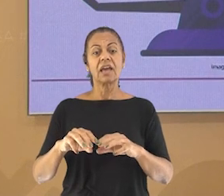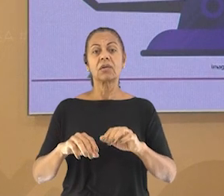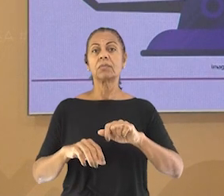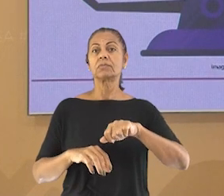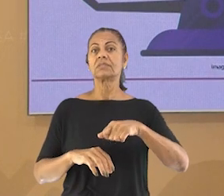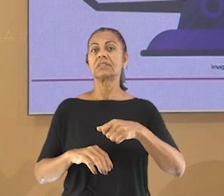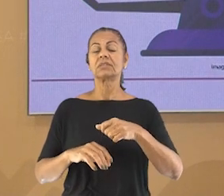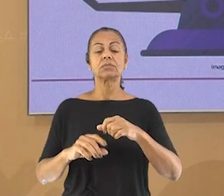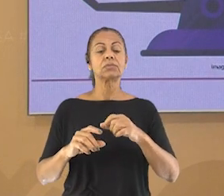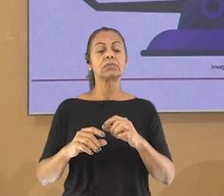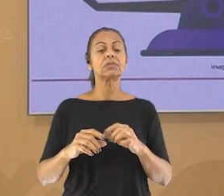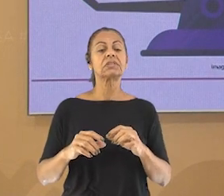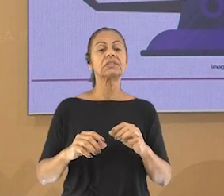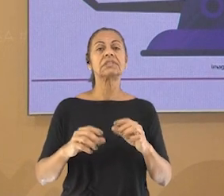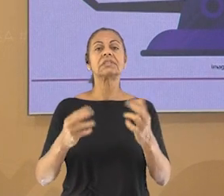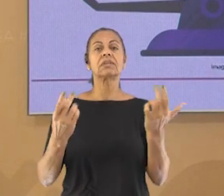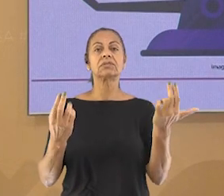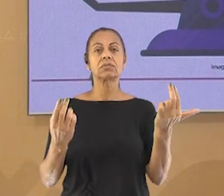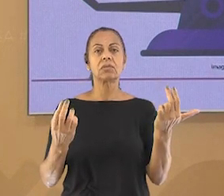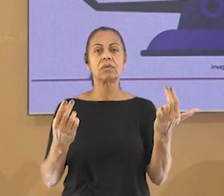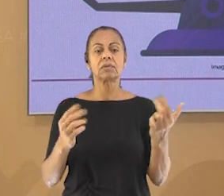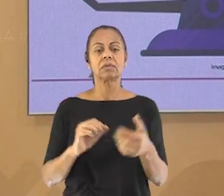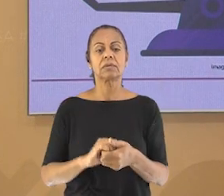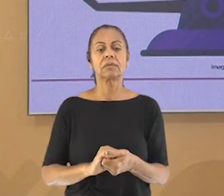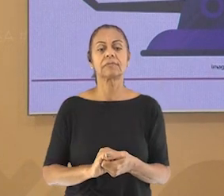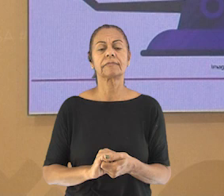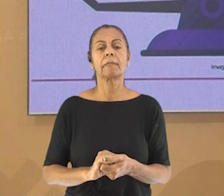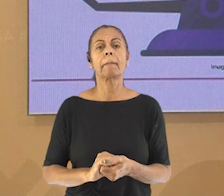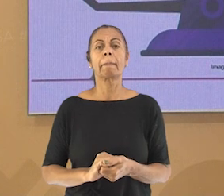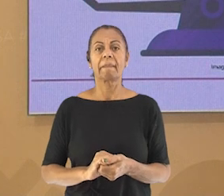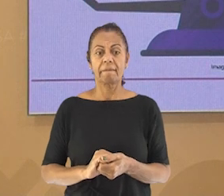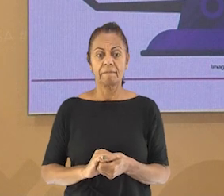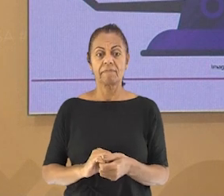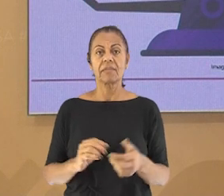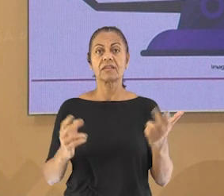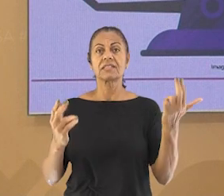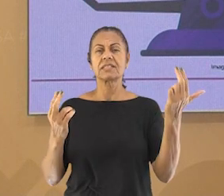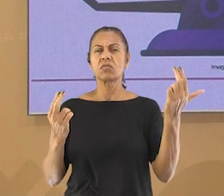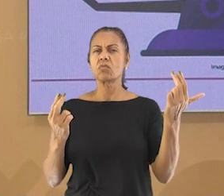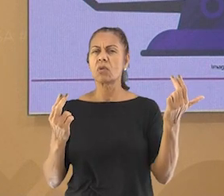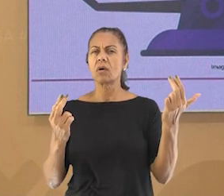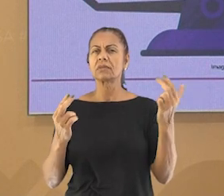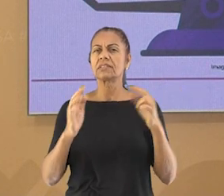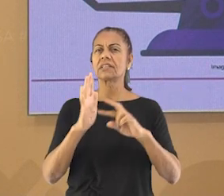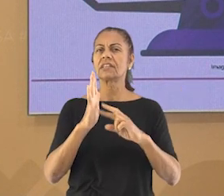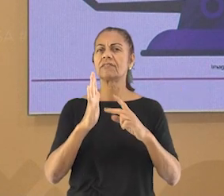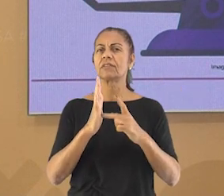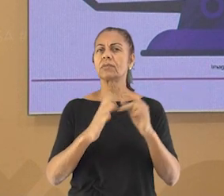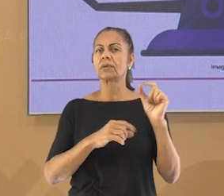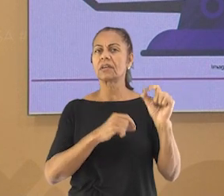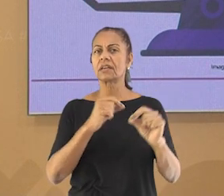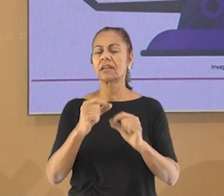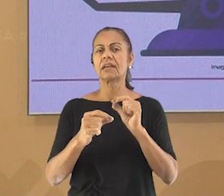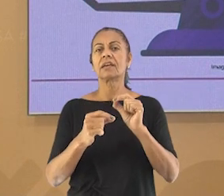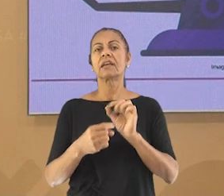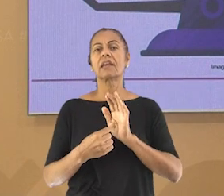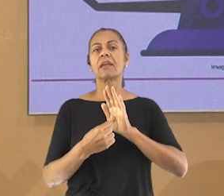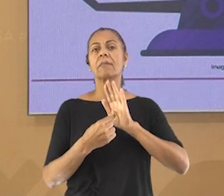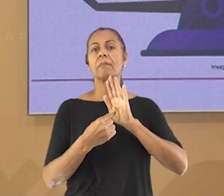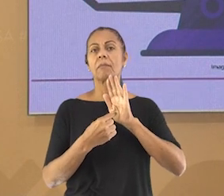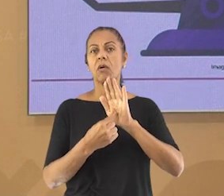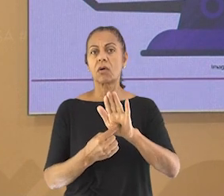é atribuída ao sinal do igual, que aparece ali na tela. O sinal de igual ele tem a função